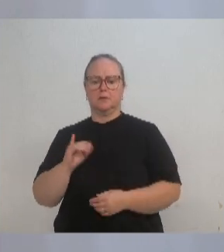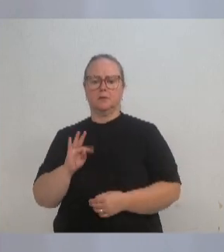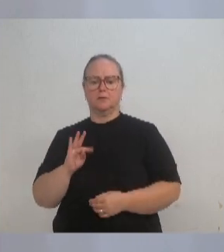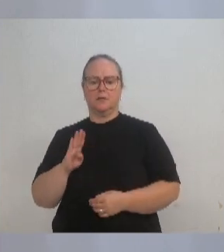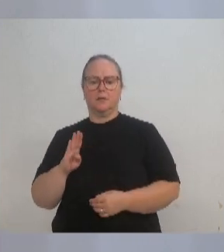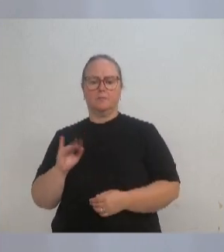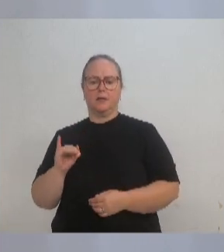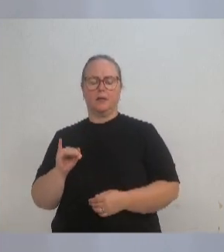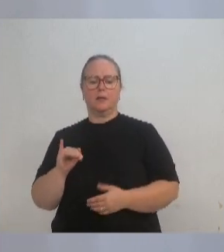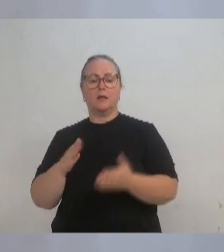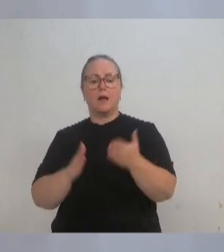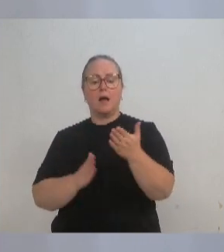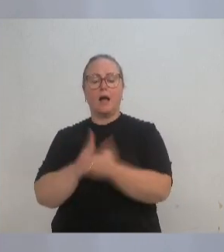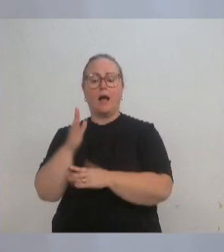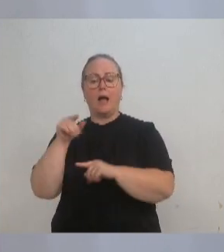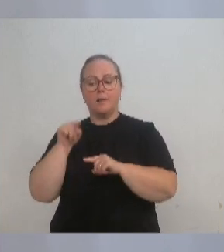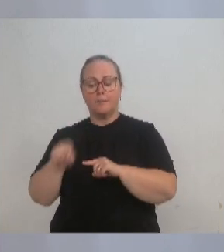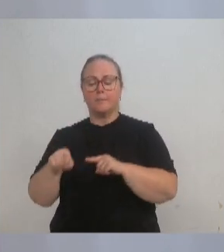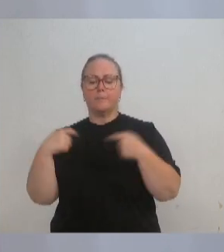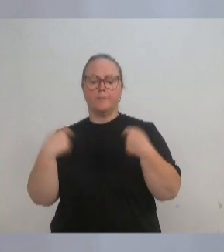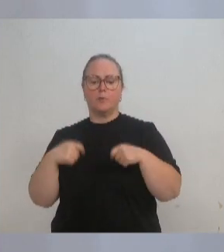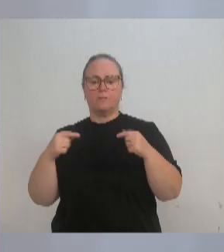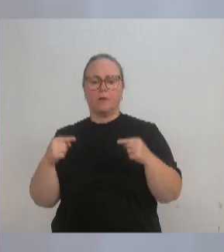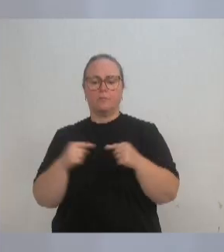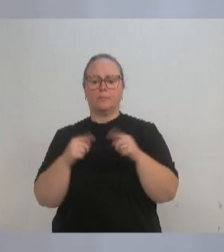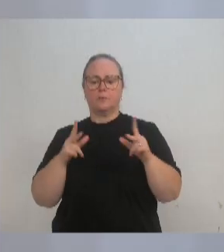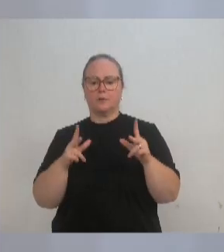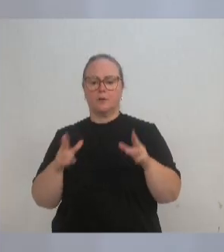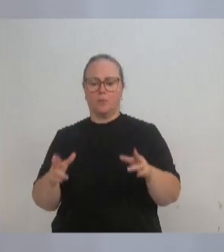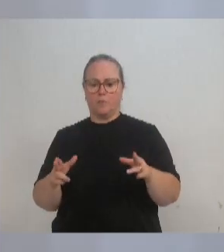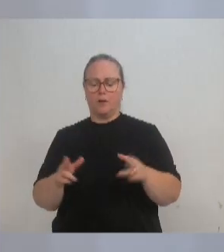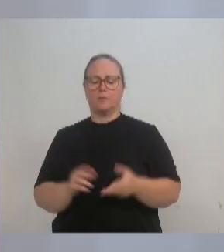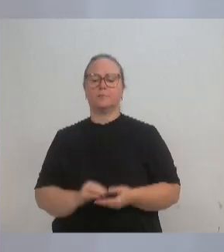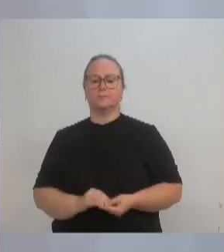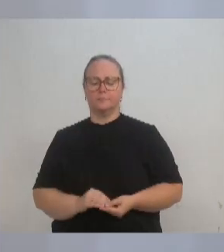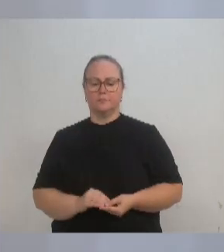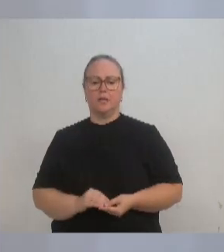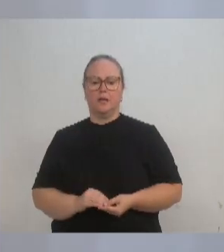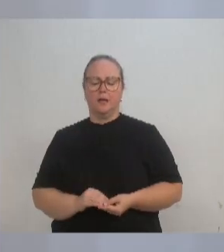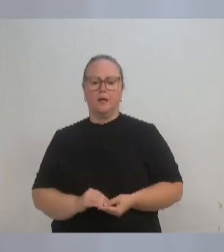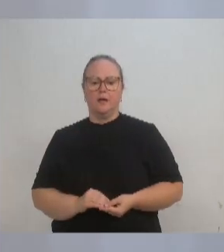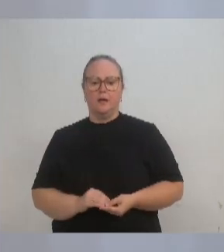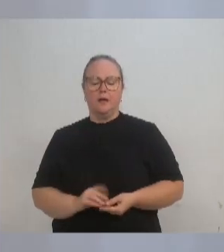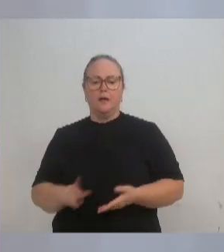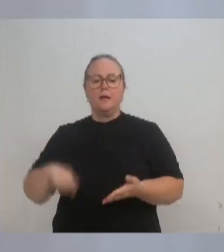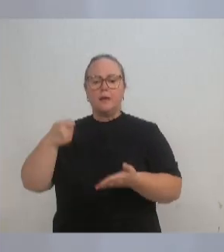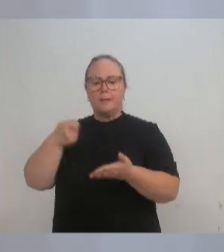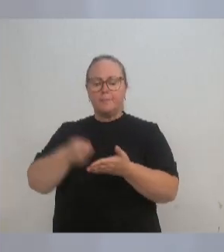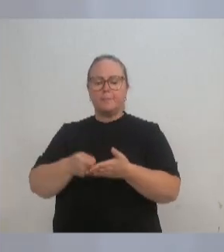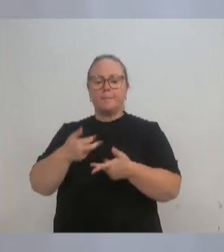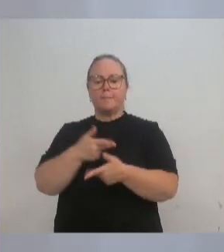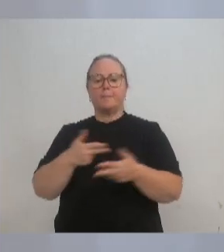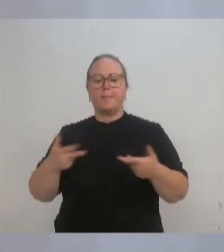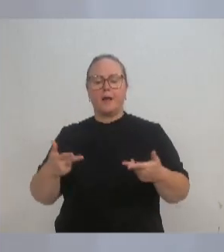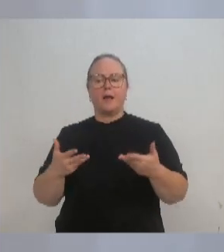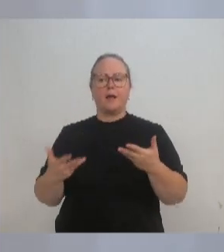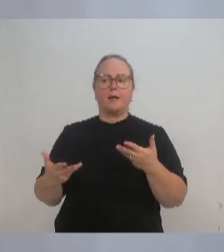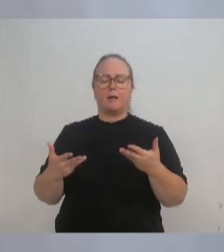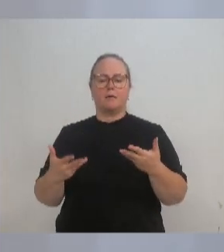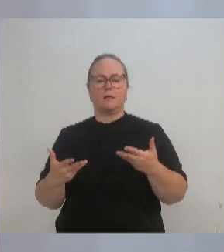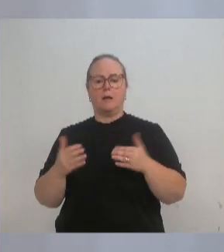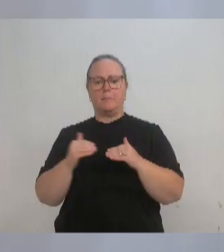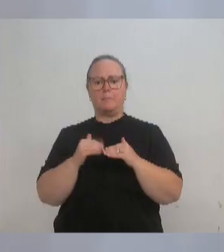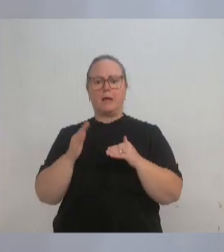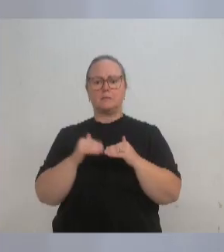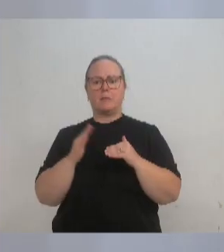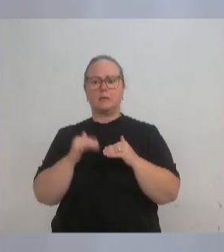ser validado. A pessoa não pode pagar mais por uma coisa que ela não pagou. E